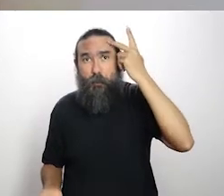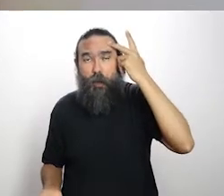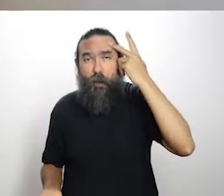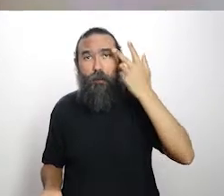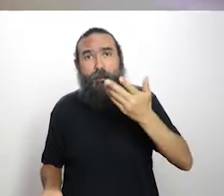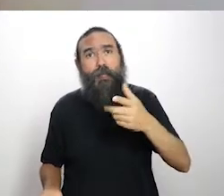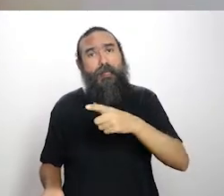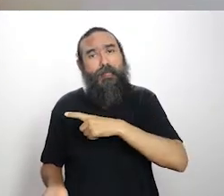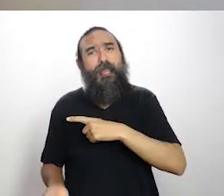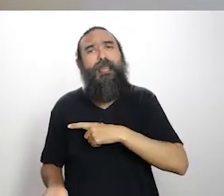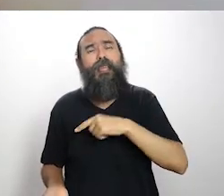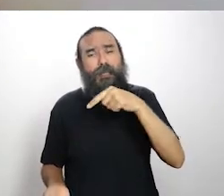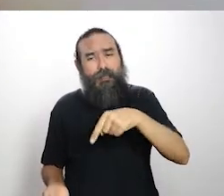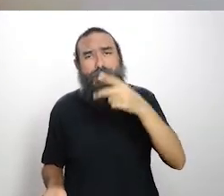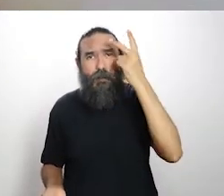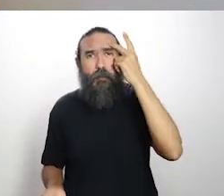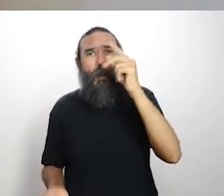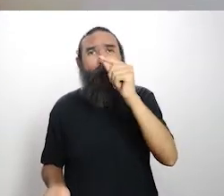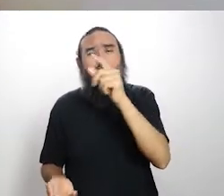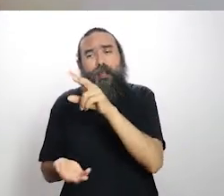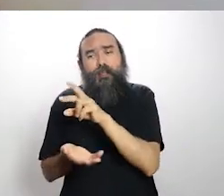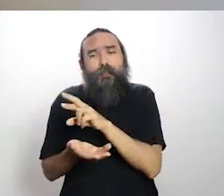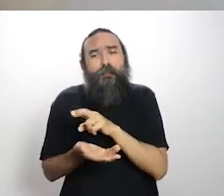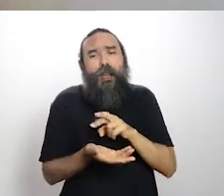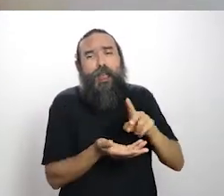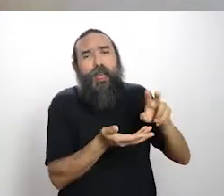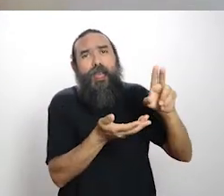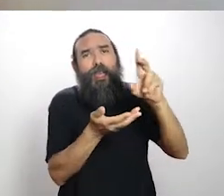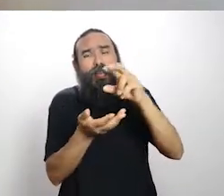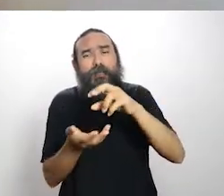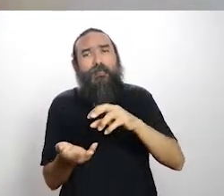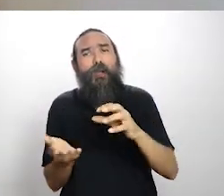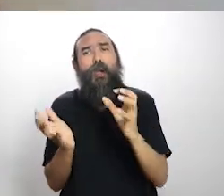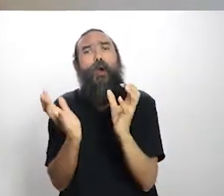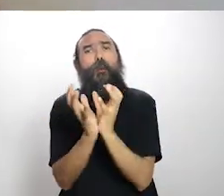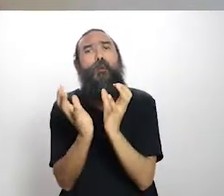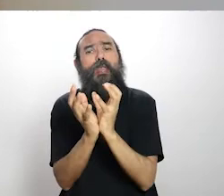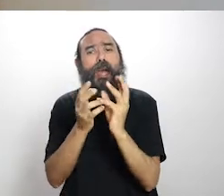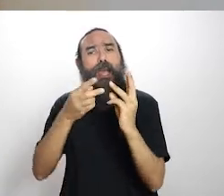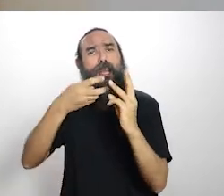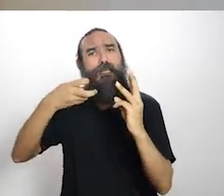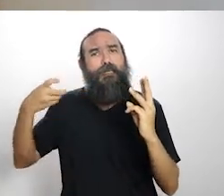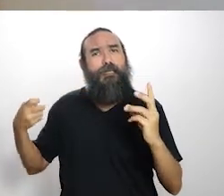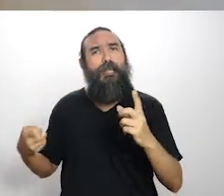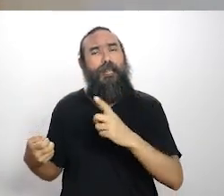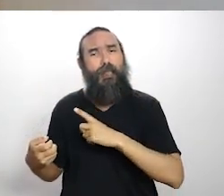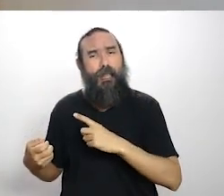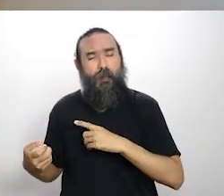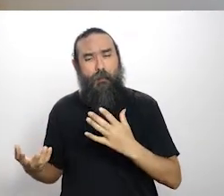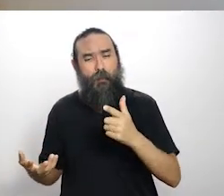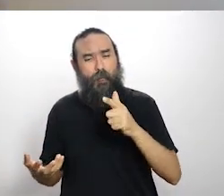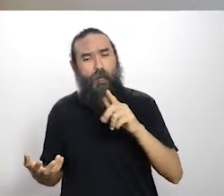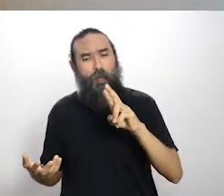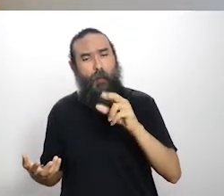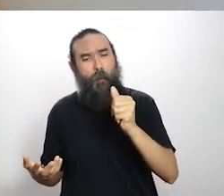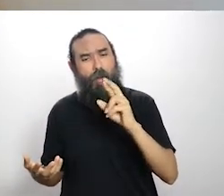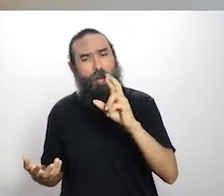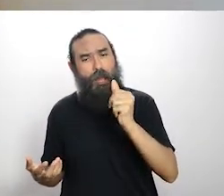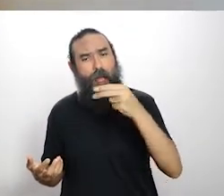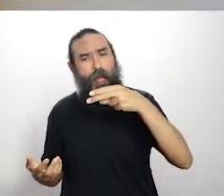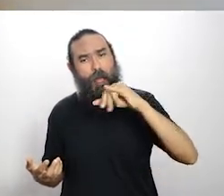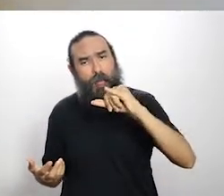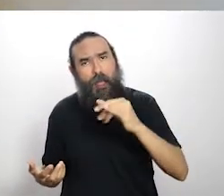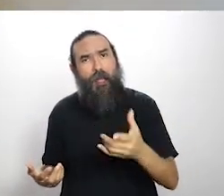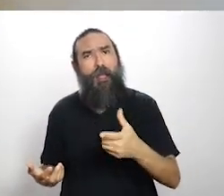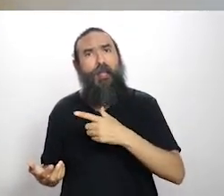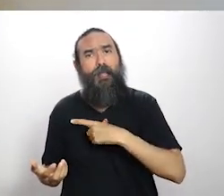temos tantas etnias, tem os territórios indígenas, que Guarani, nós temos indígenas que vivem